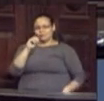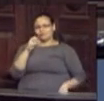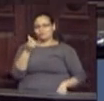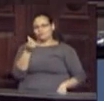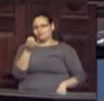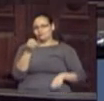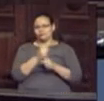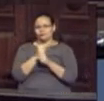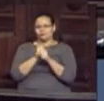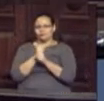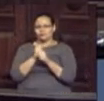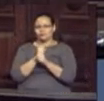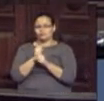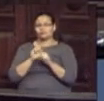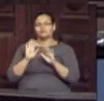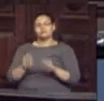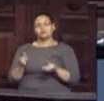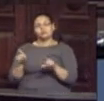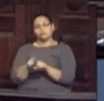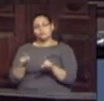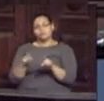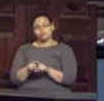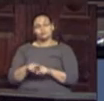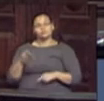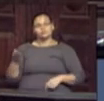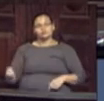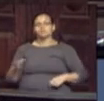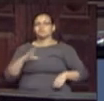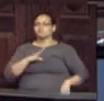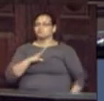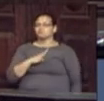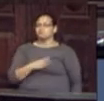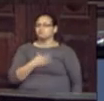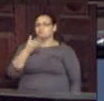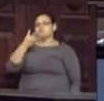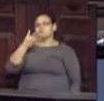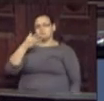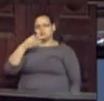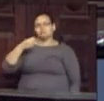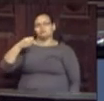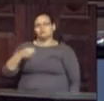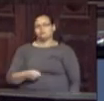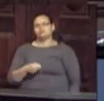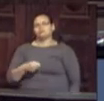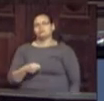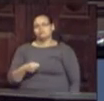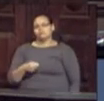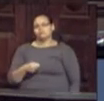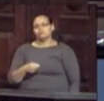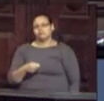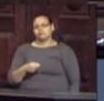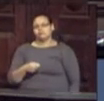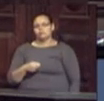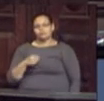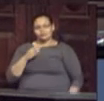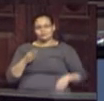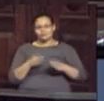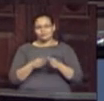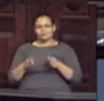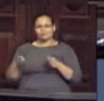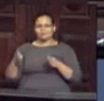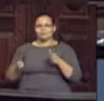anos, mas também por sua postura corajosa, firme e altiva, num